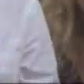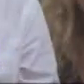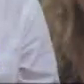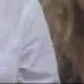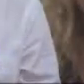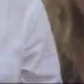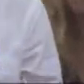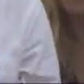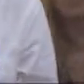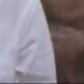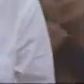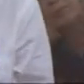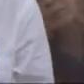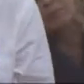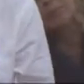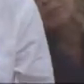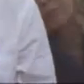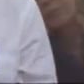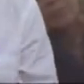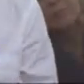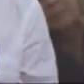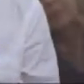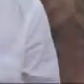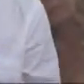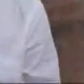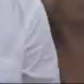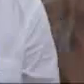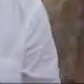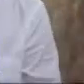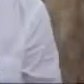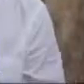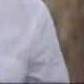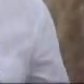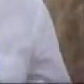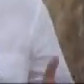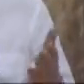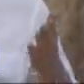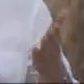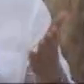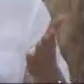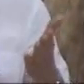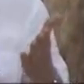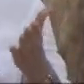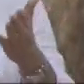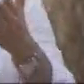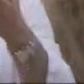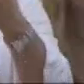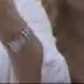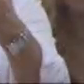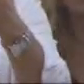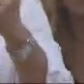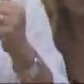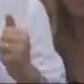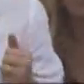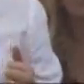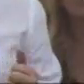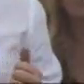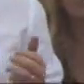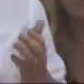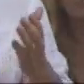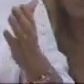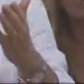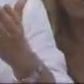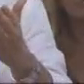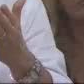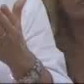como já havia falado o vereador Ronei. Então, a título de informação para Vossa Excelência e para o vereador